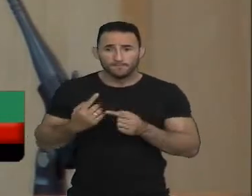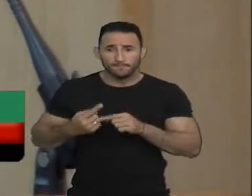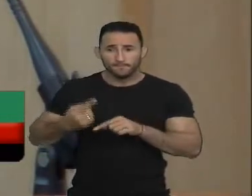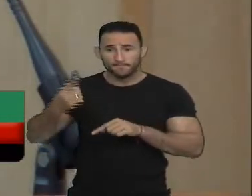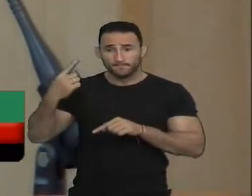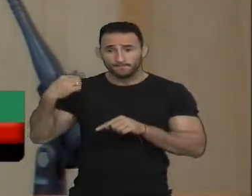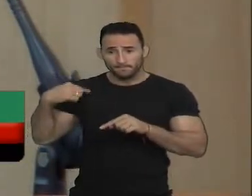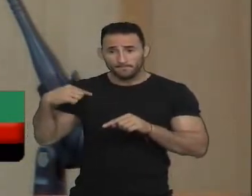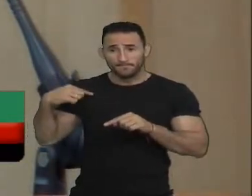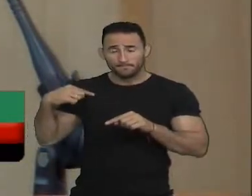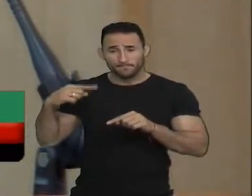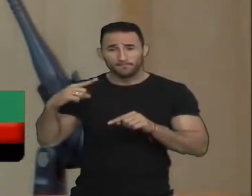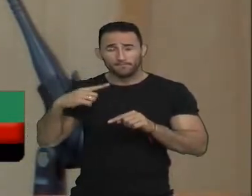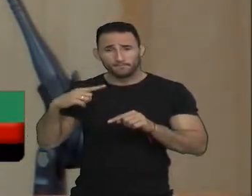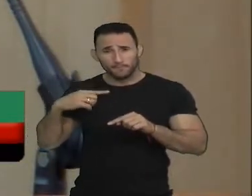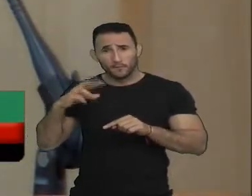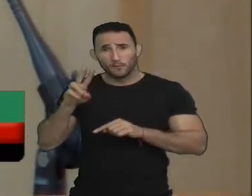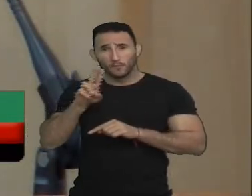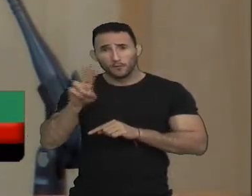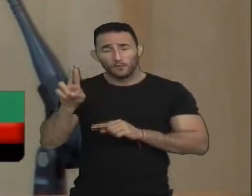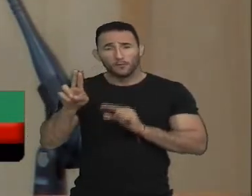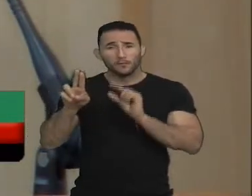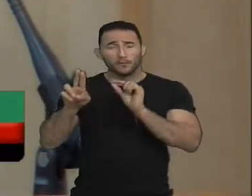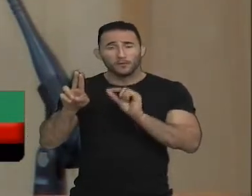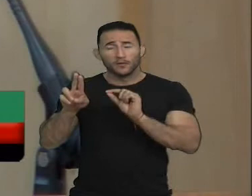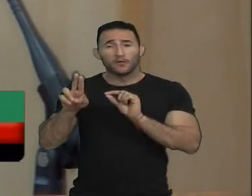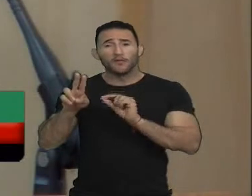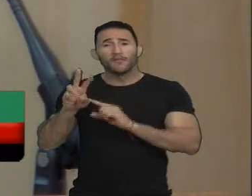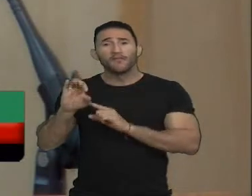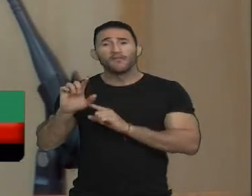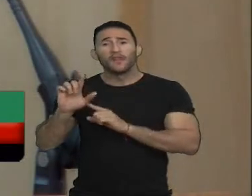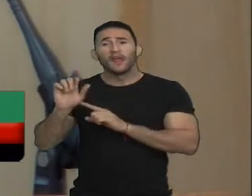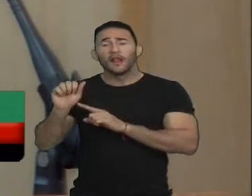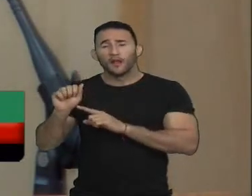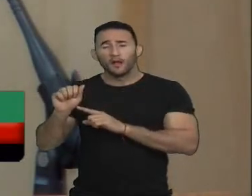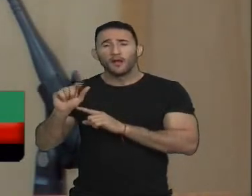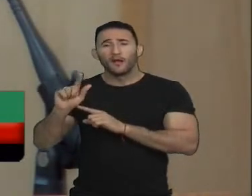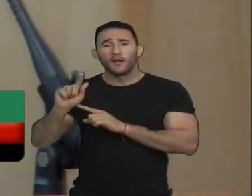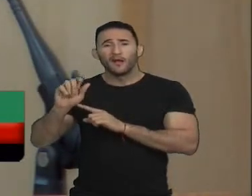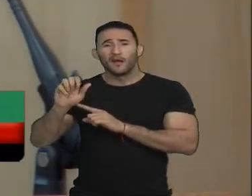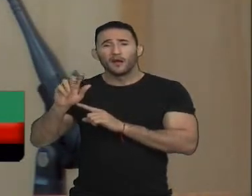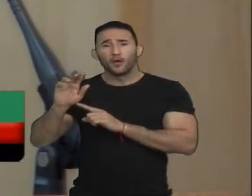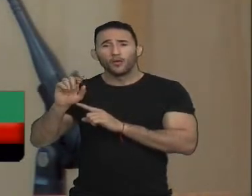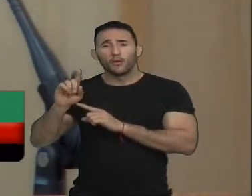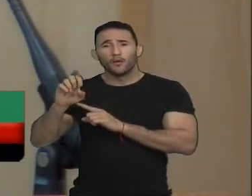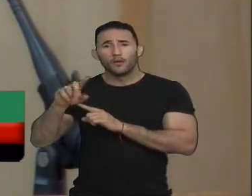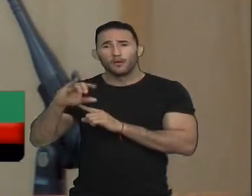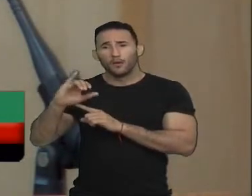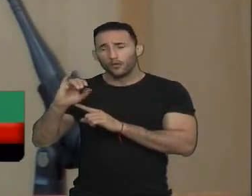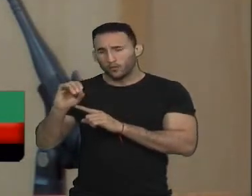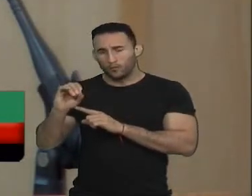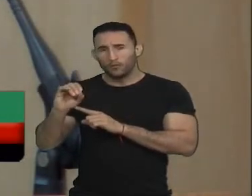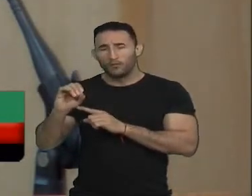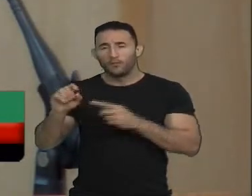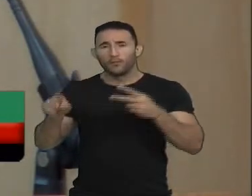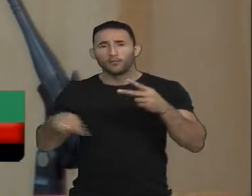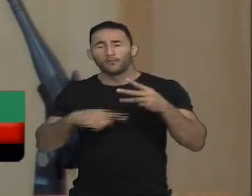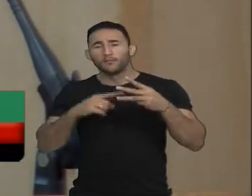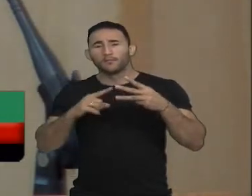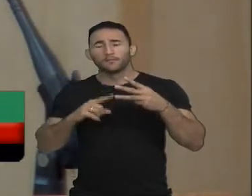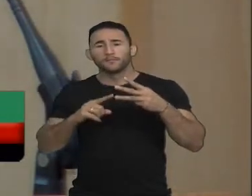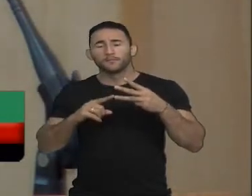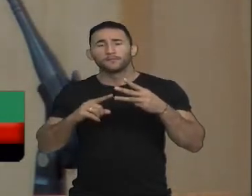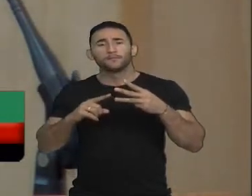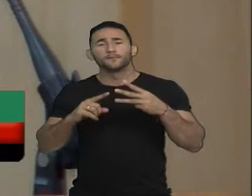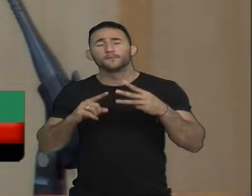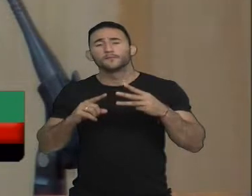antecedentes e que estará nomeado, que seria a Viela Gaudêncio Rebelo. Depois, a segunda, trazer consequências